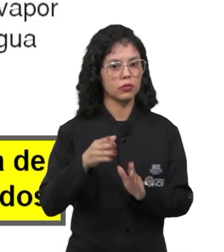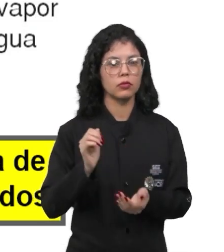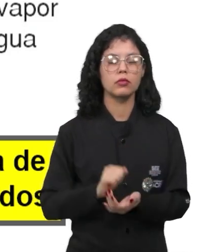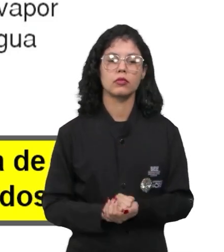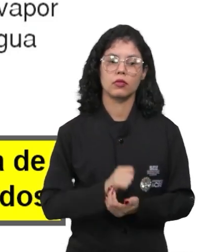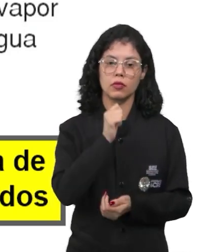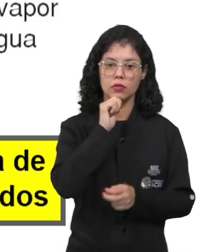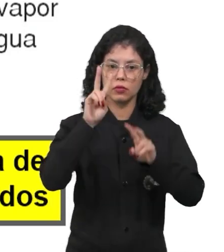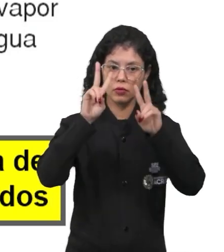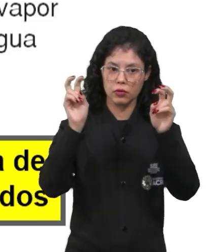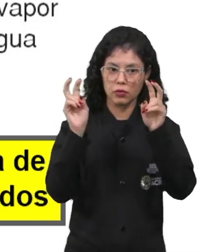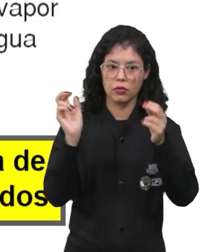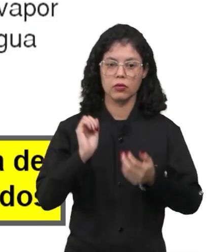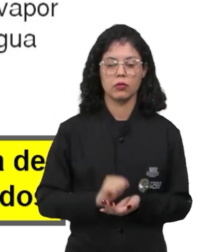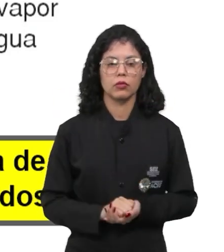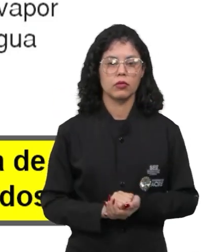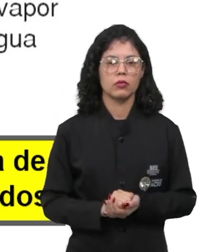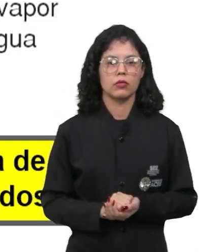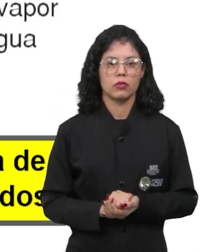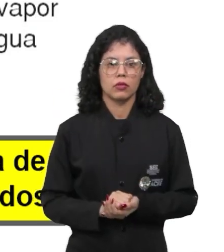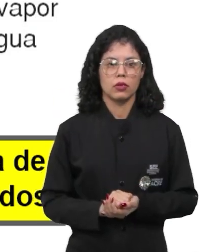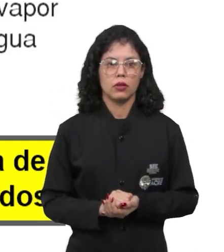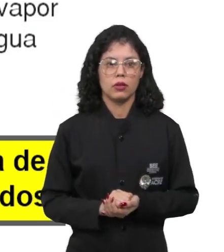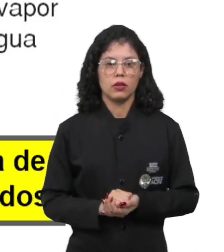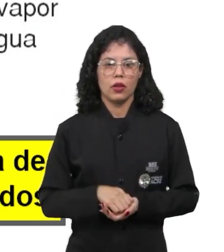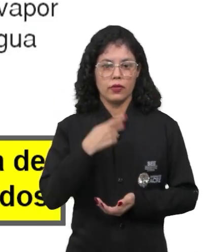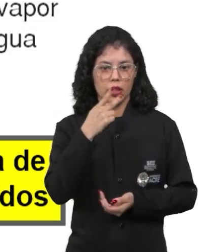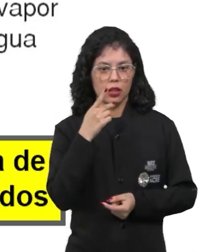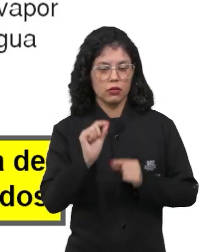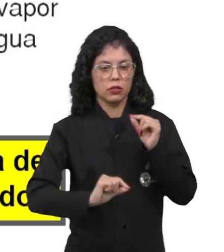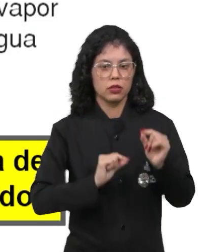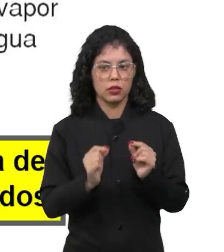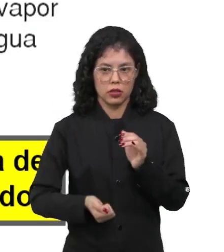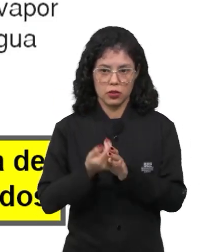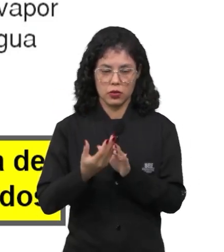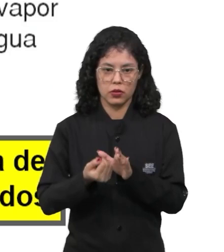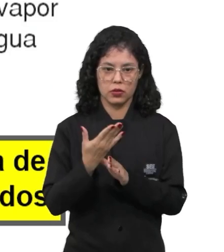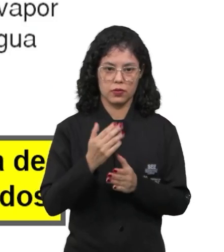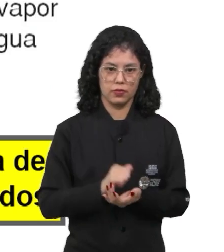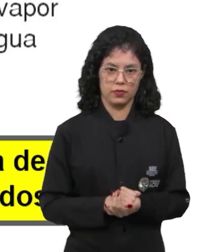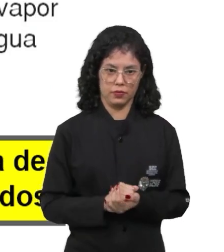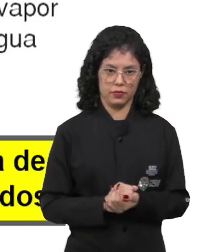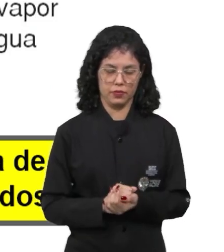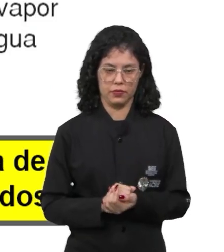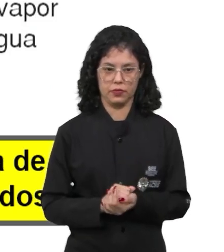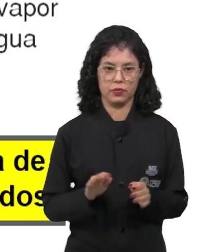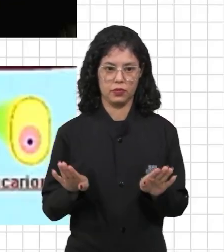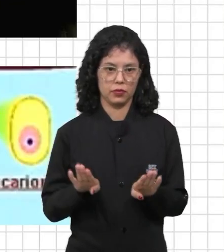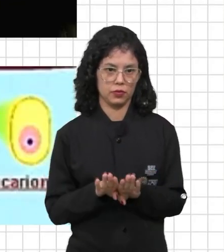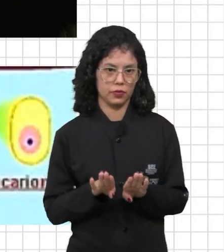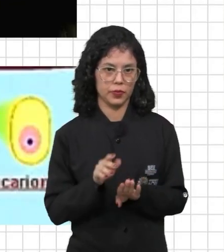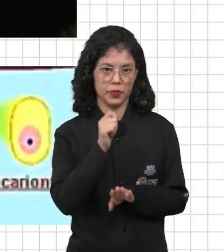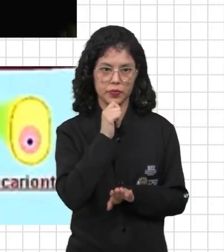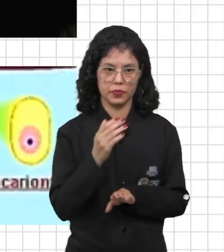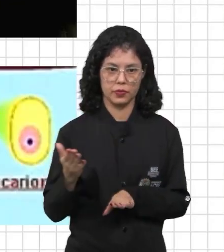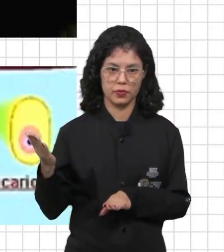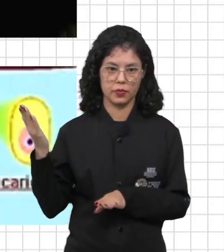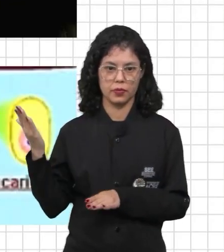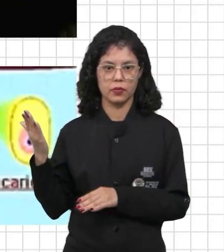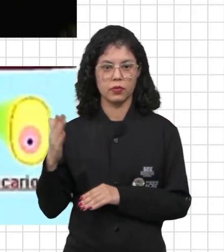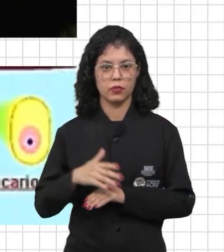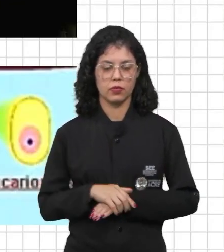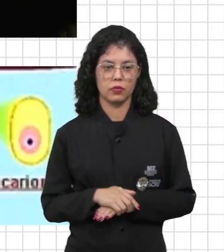a teoria, né, do Haldane, que falava dessa produção, dessa criação ali de aminoácidos a